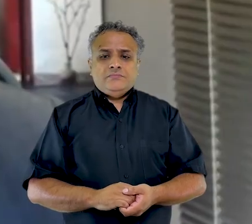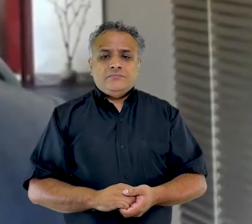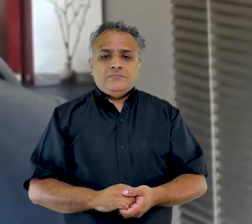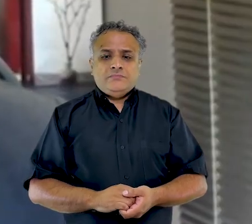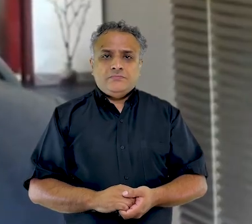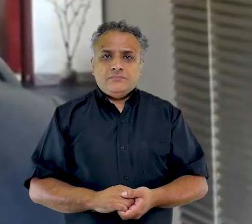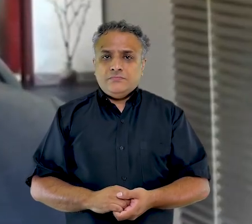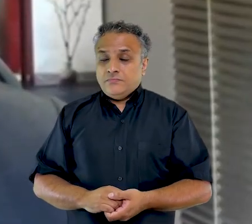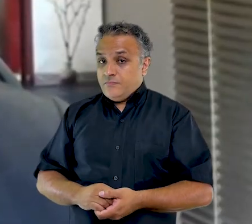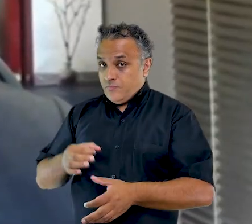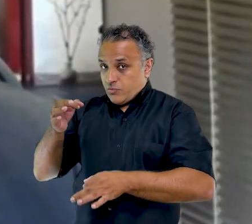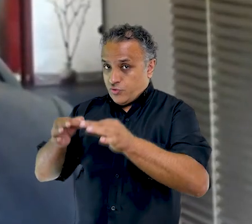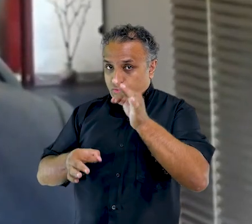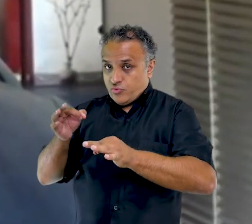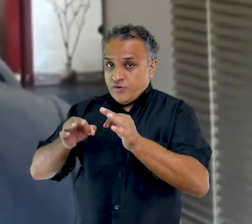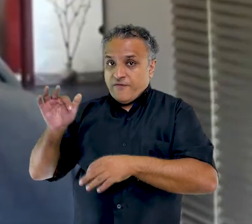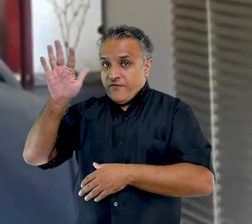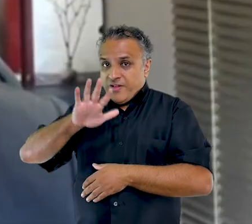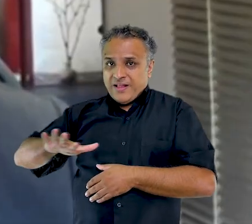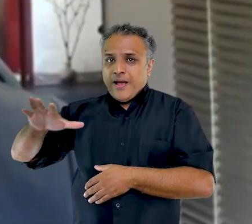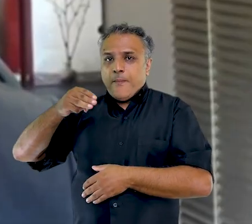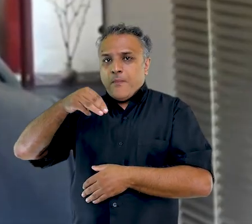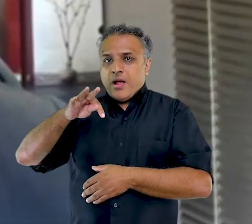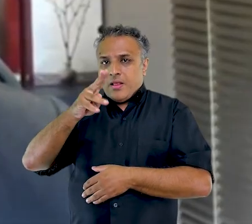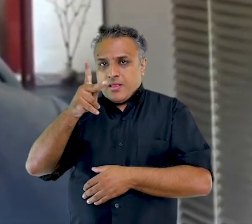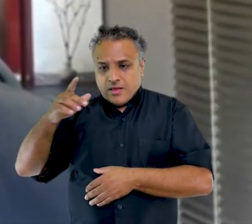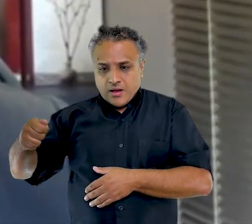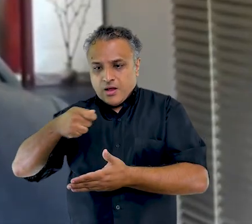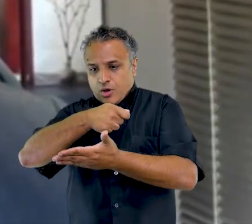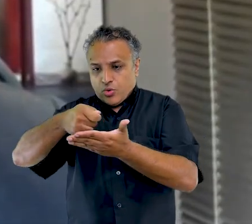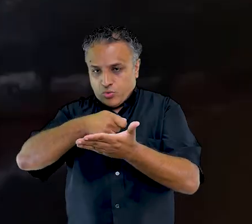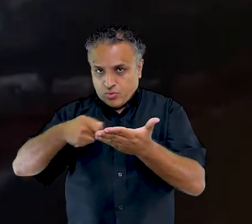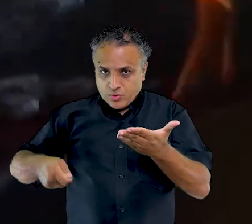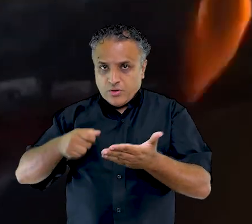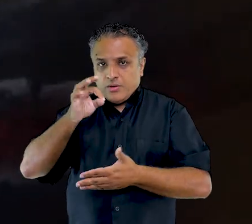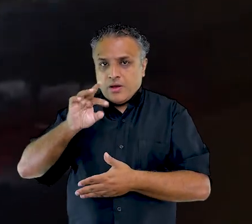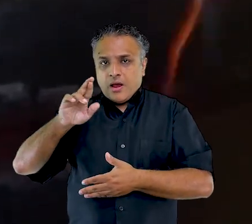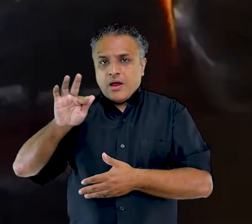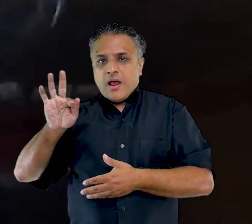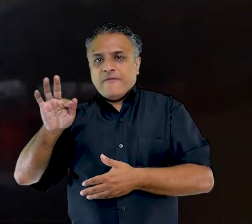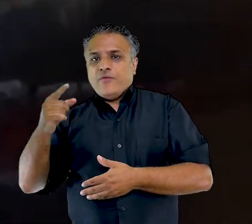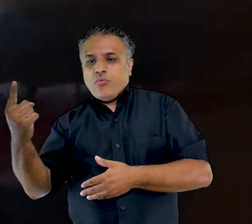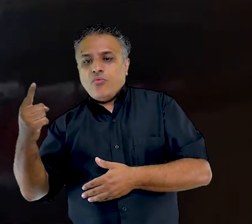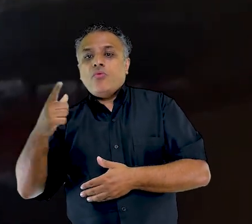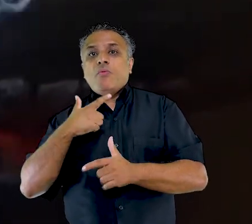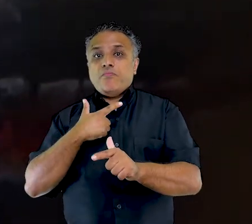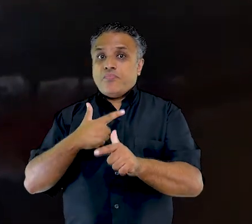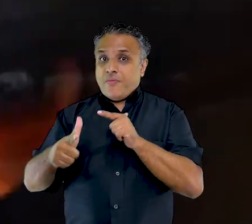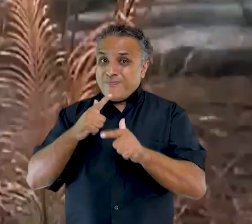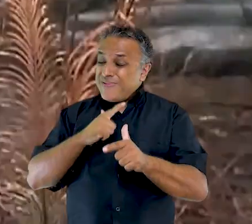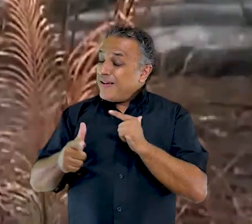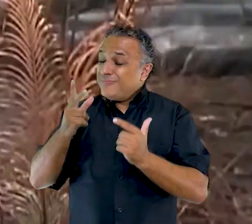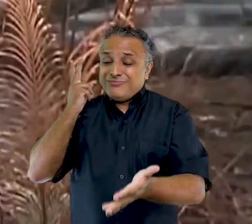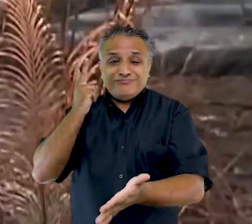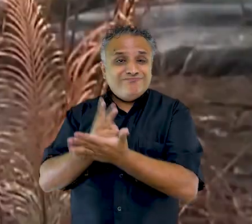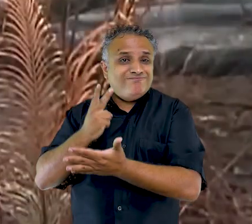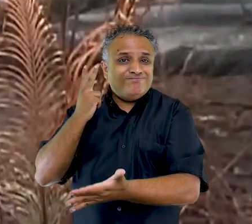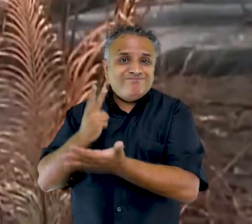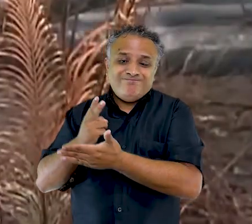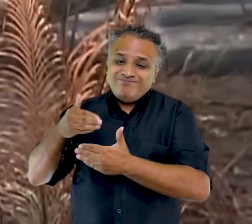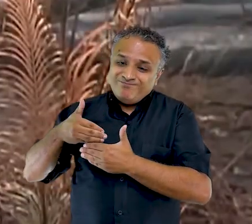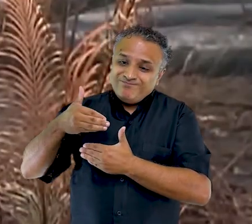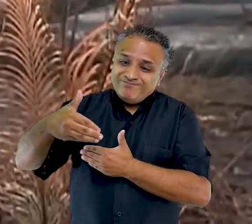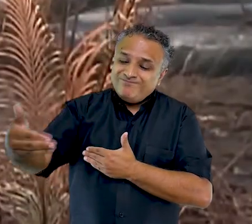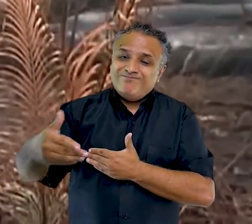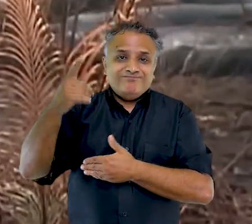Para o juiz federal Matheus Pontalti, relator do processo no TRF1, os danos causados são permanentes, o que foi